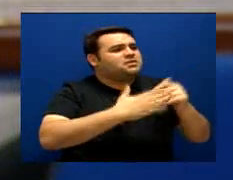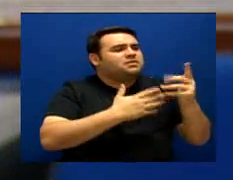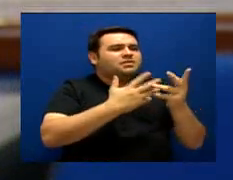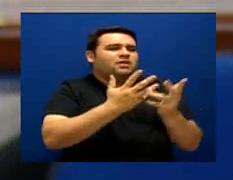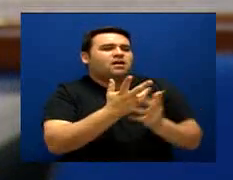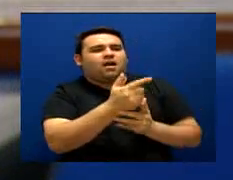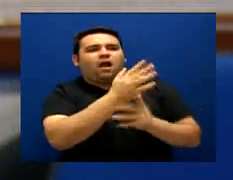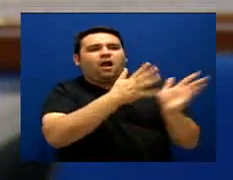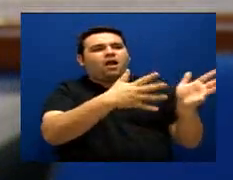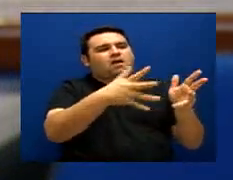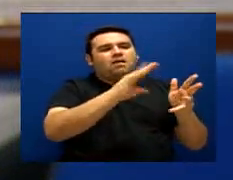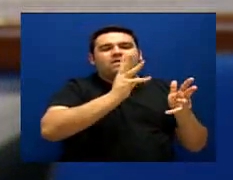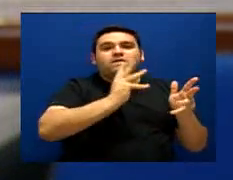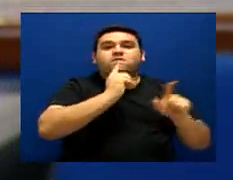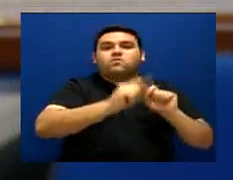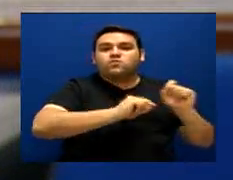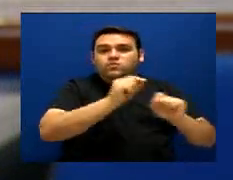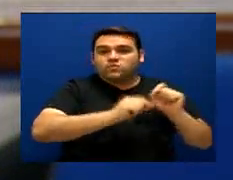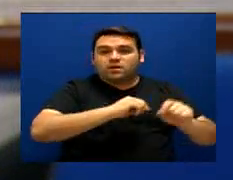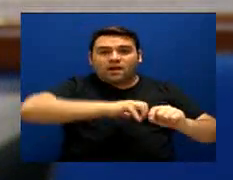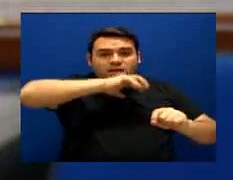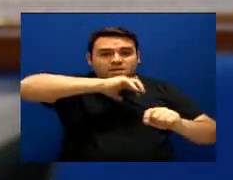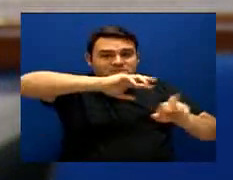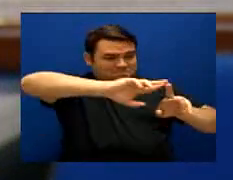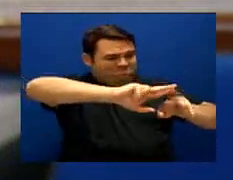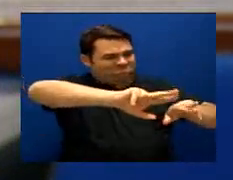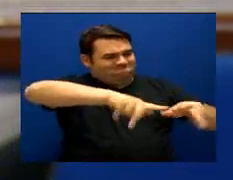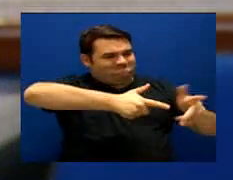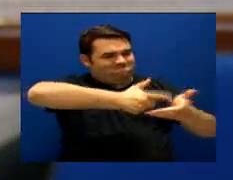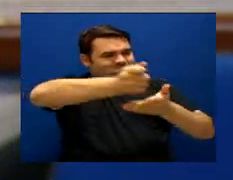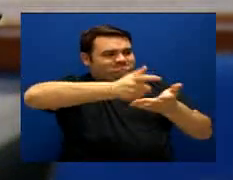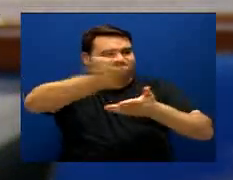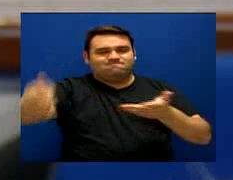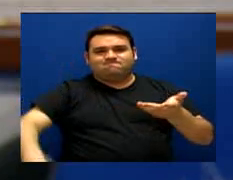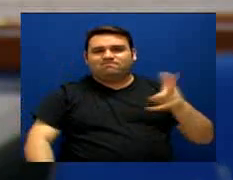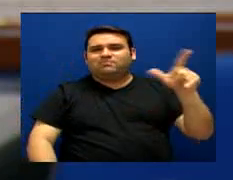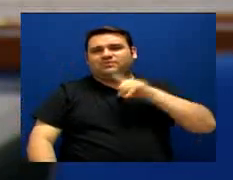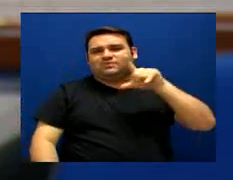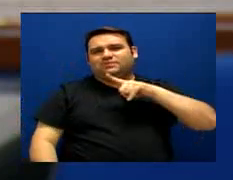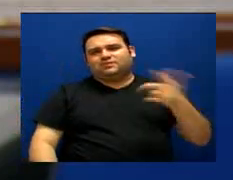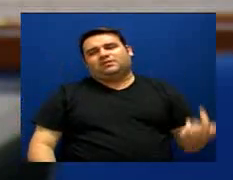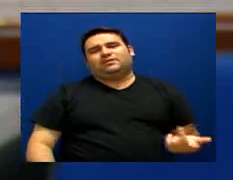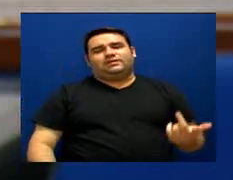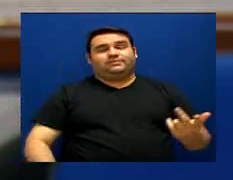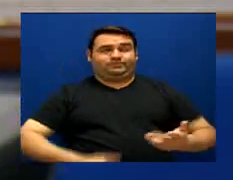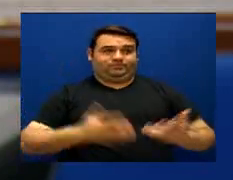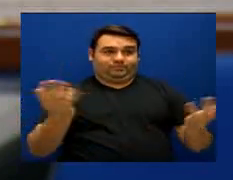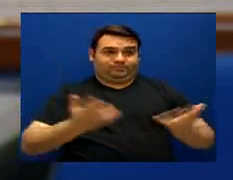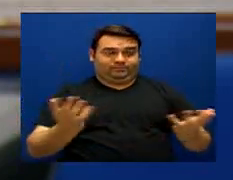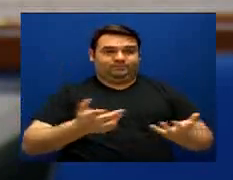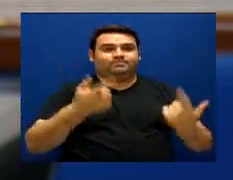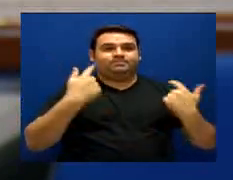de acompanhamento dos animais comprados. Isso é. Então, nós precisamos